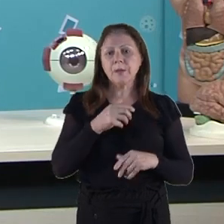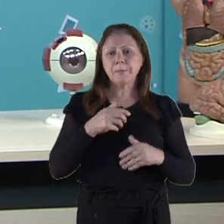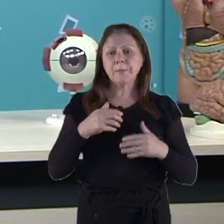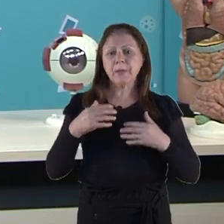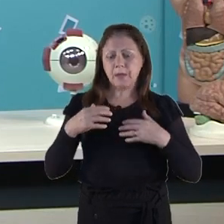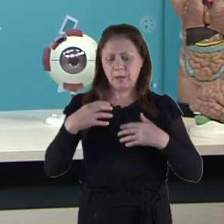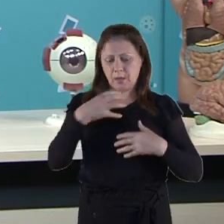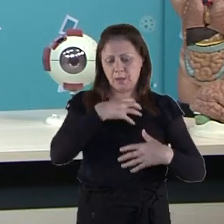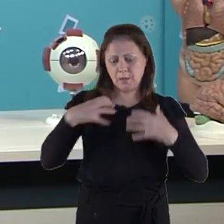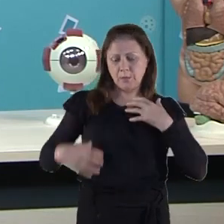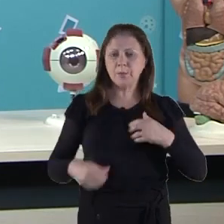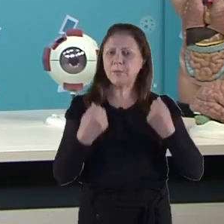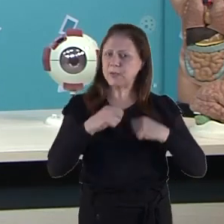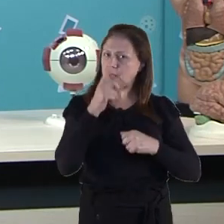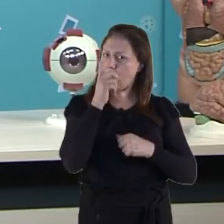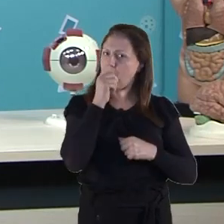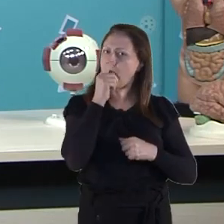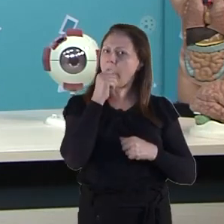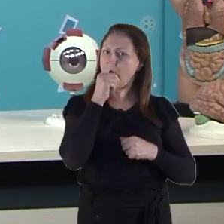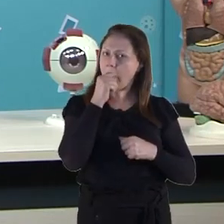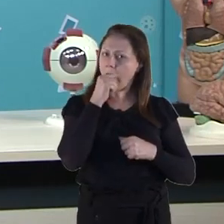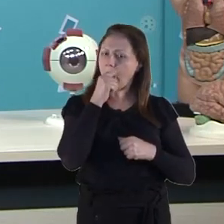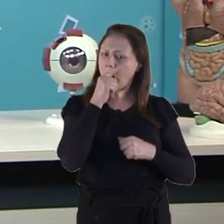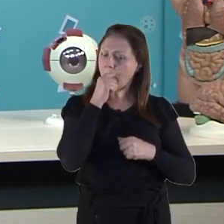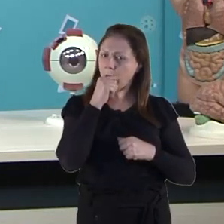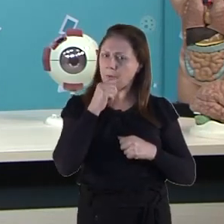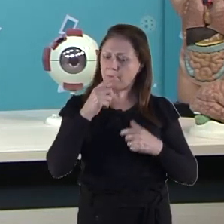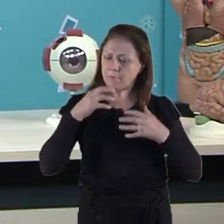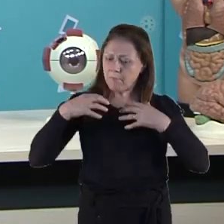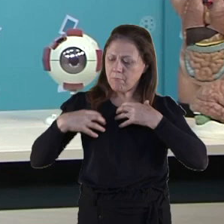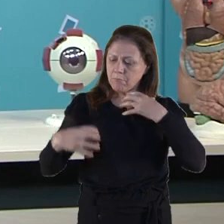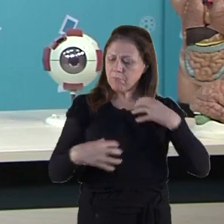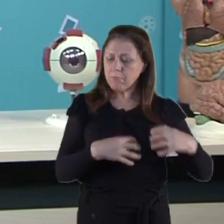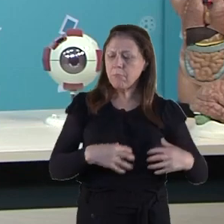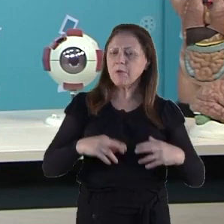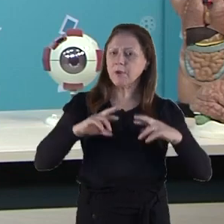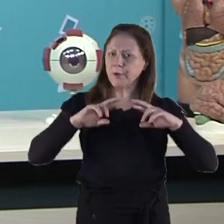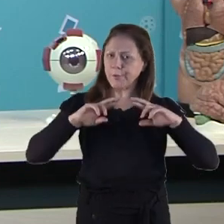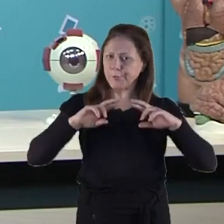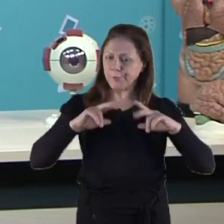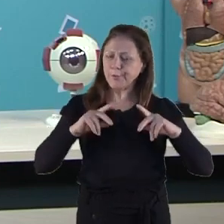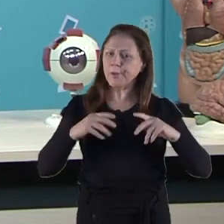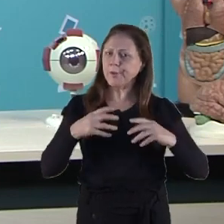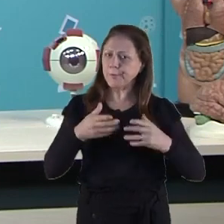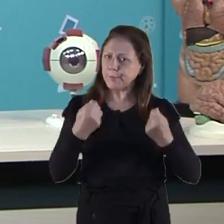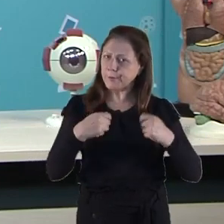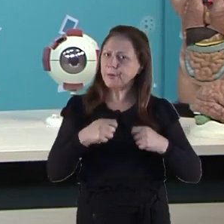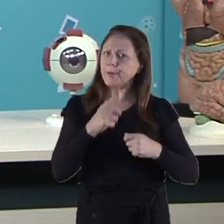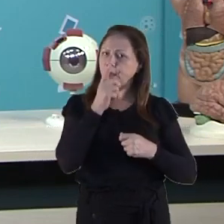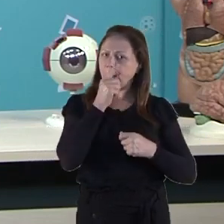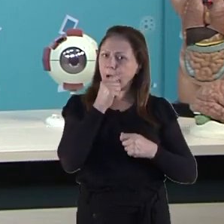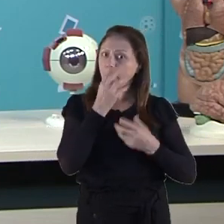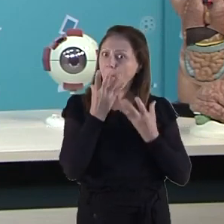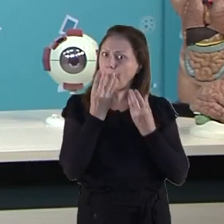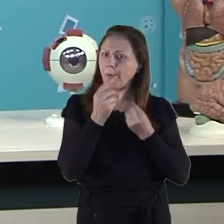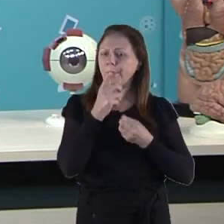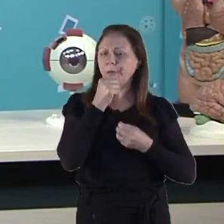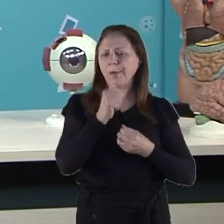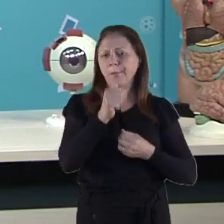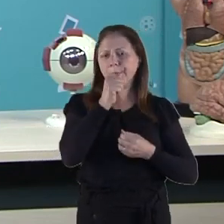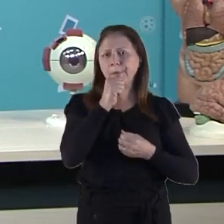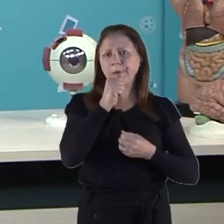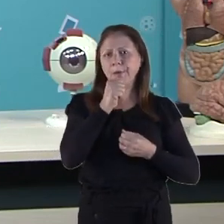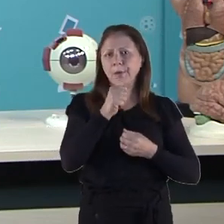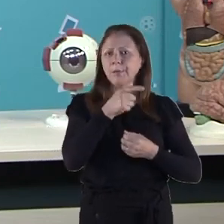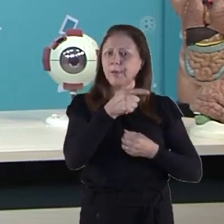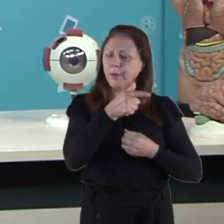Cada órgão do nosso corpo vai consumir um pouquinho de água de uma forma diferente, né? O nosso corpo precisa de muita água para ele funcionar. O nosso tema é